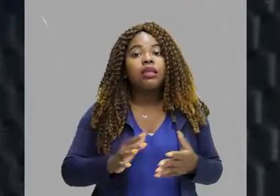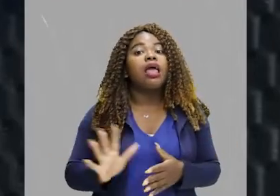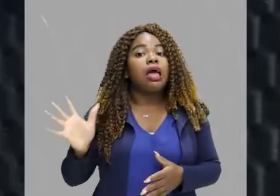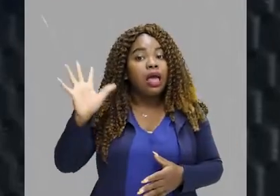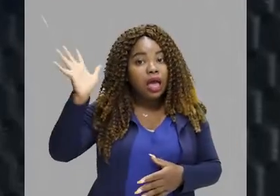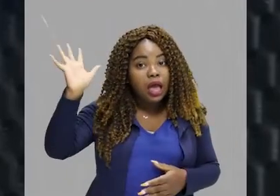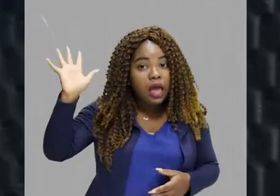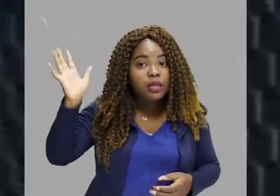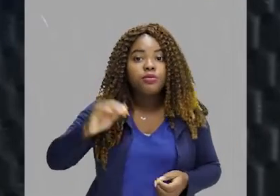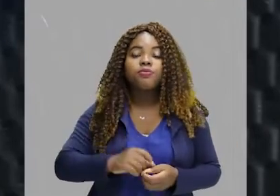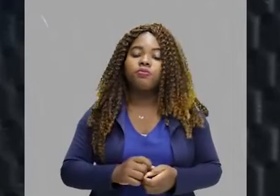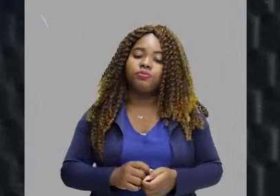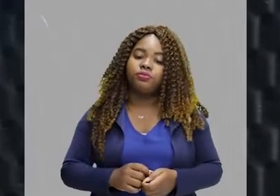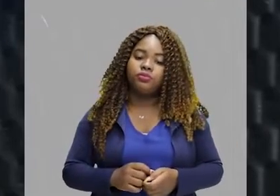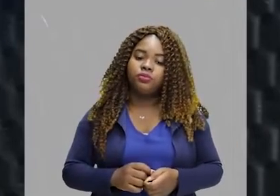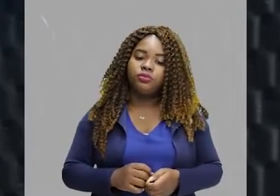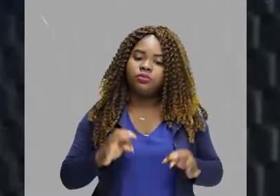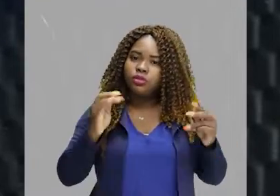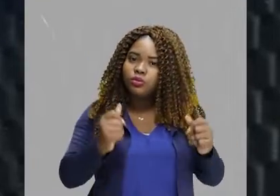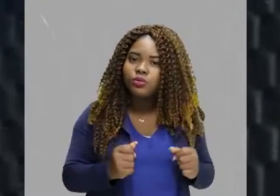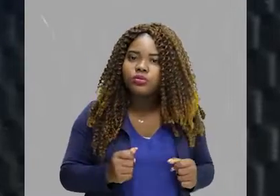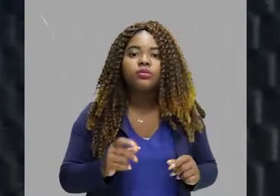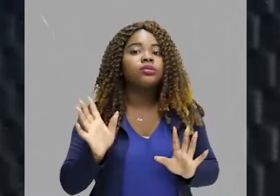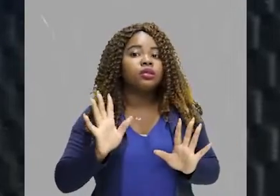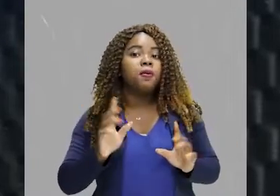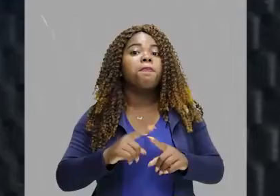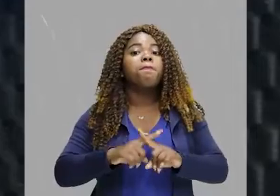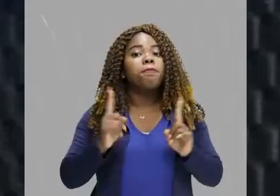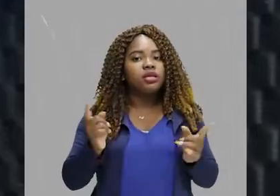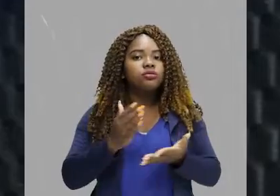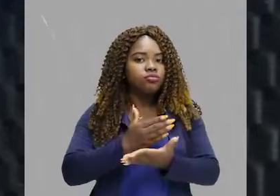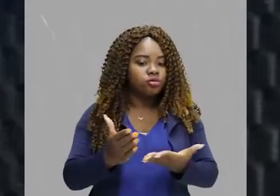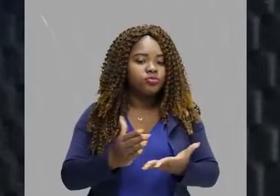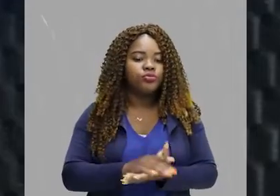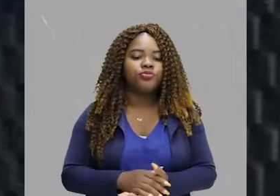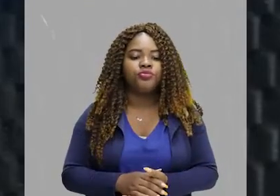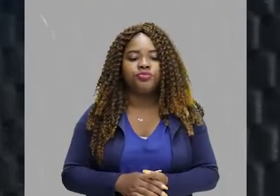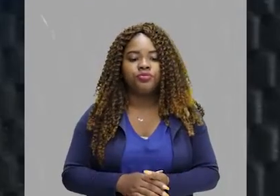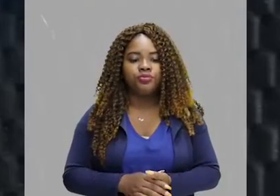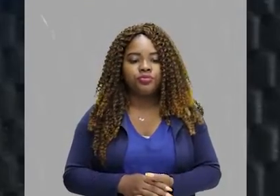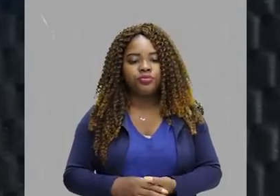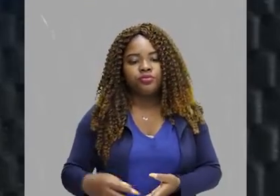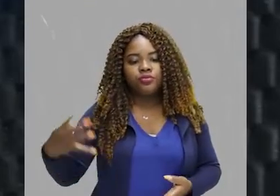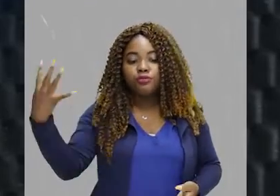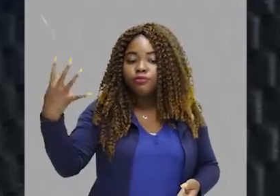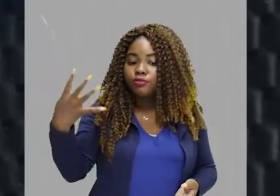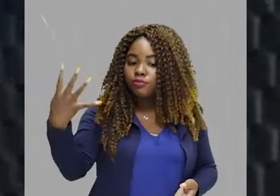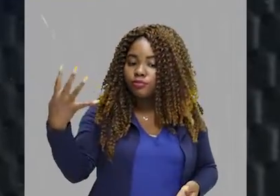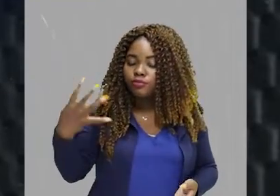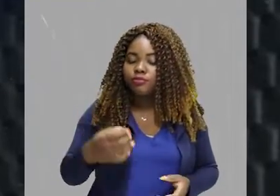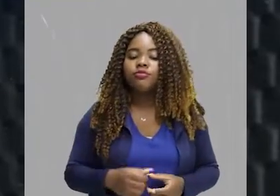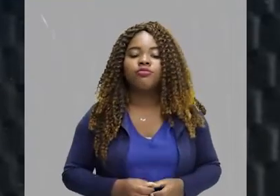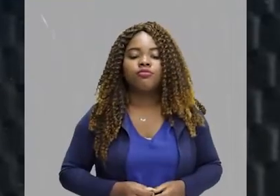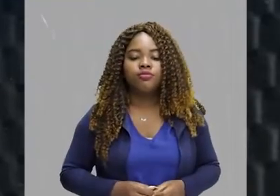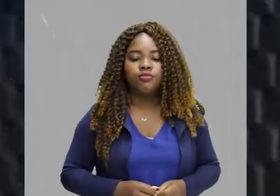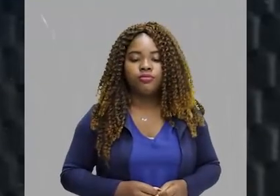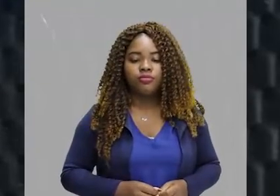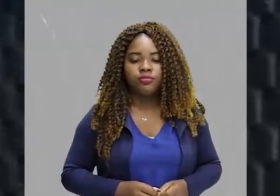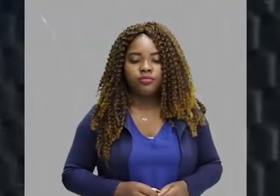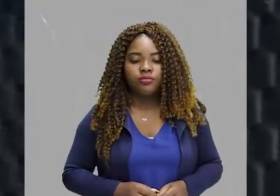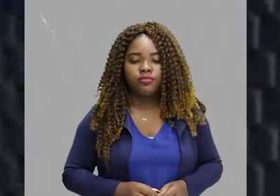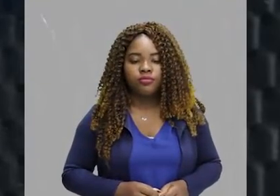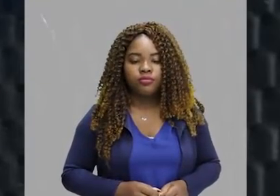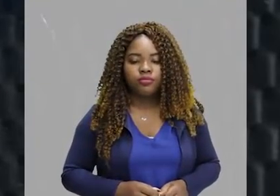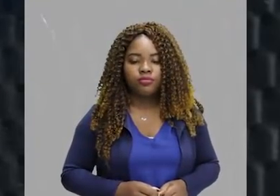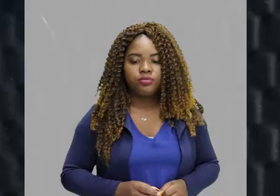cara. Não dá para todo mundo fazer, mas já é o começo, beleza? Utilização de energias limpas, já vimos redução do desmatamento